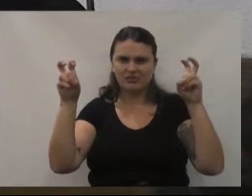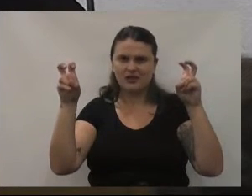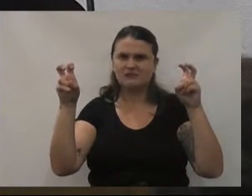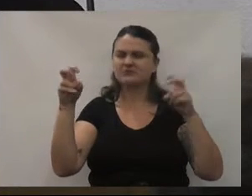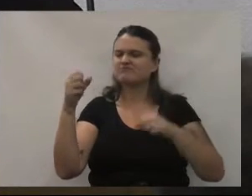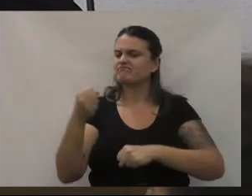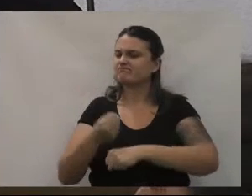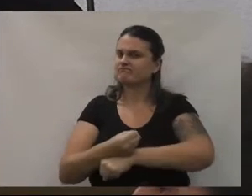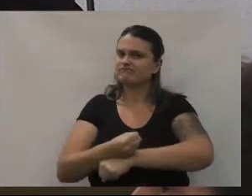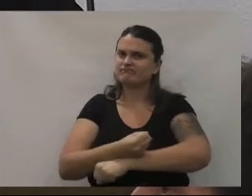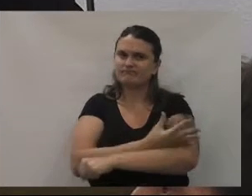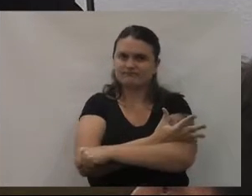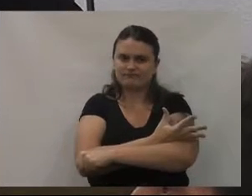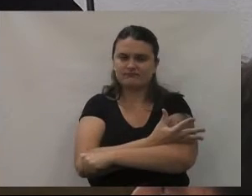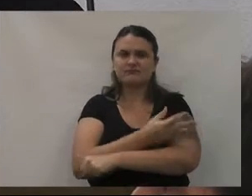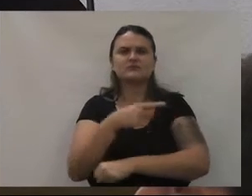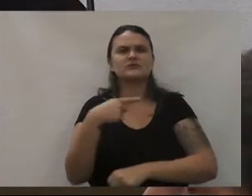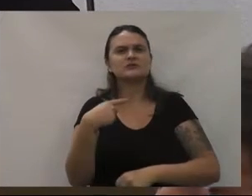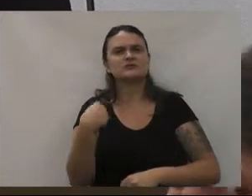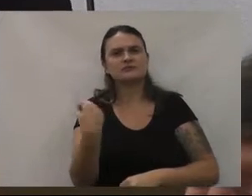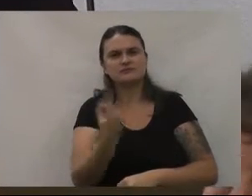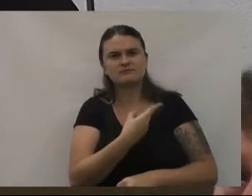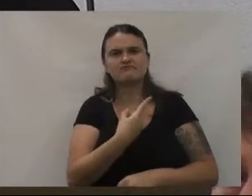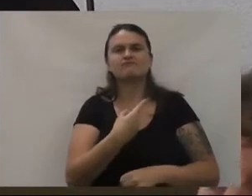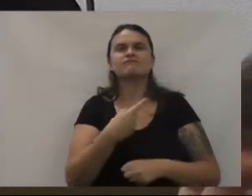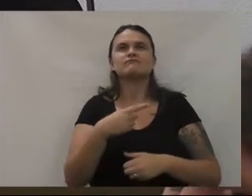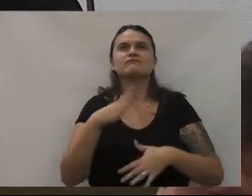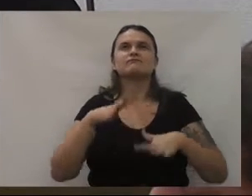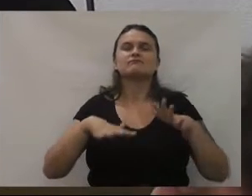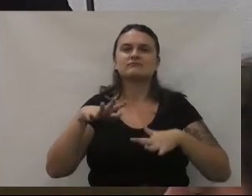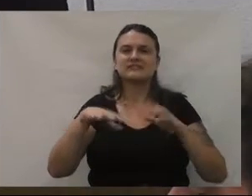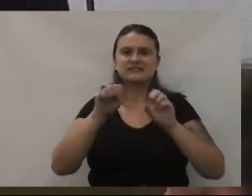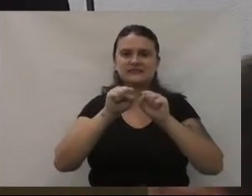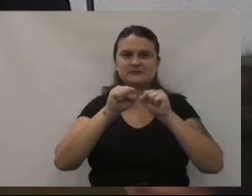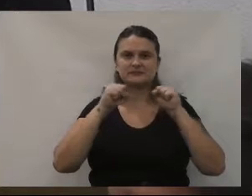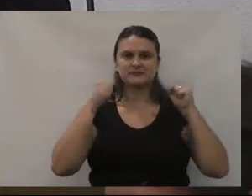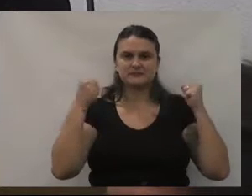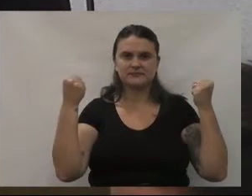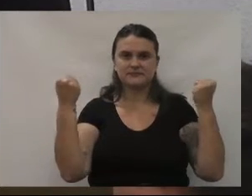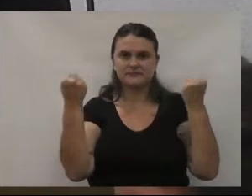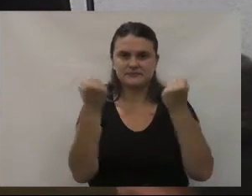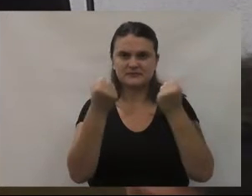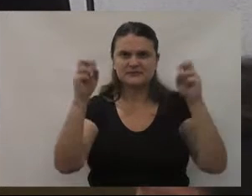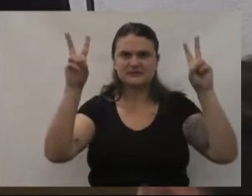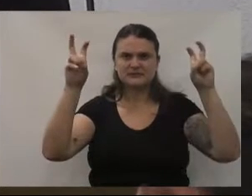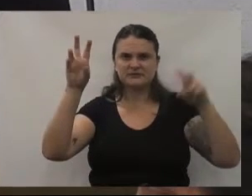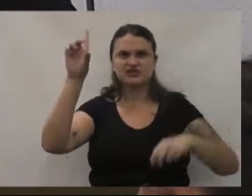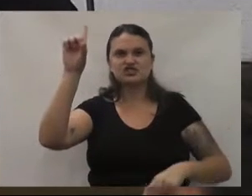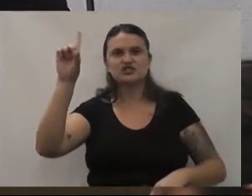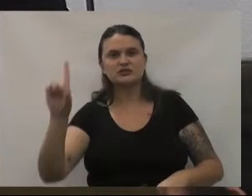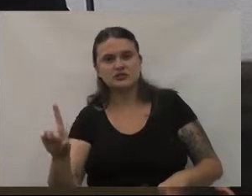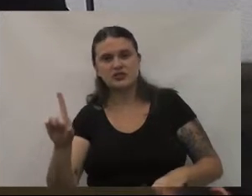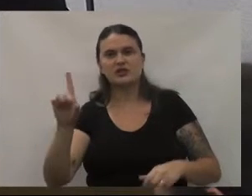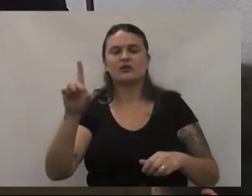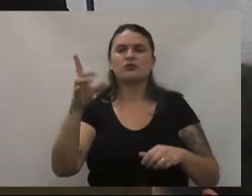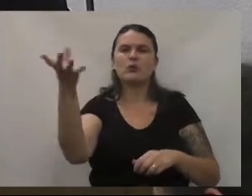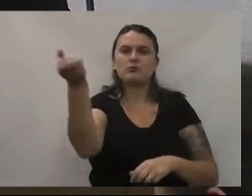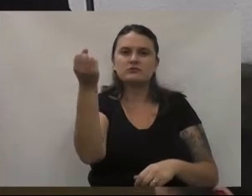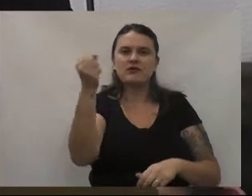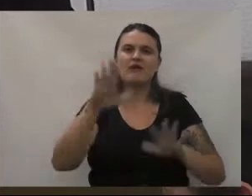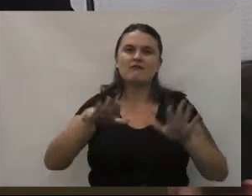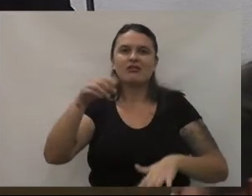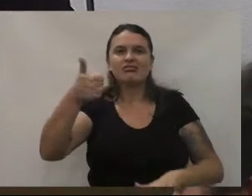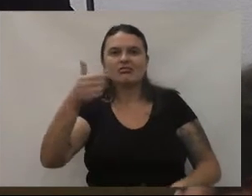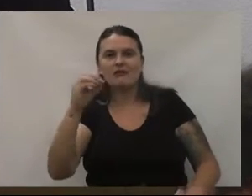bastante complexo. A gente, em um seminário sobre direito previdenciário, com 10, 12